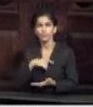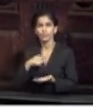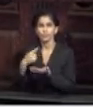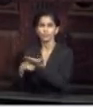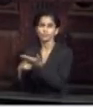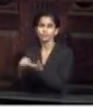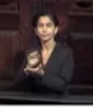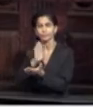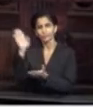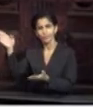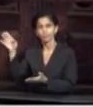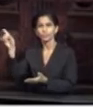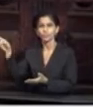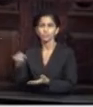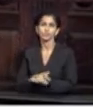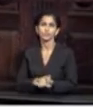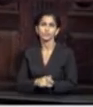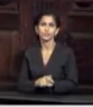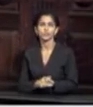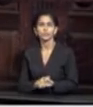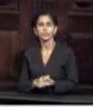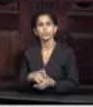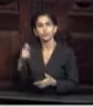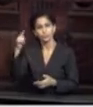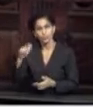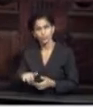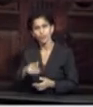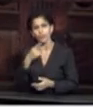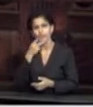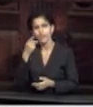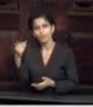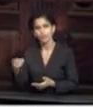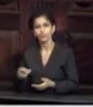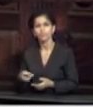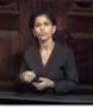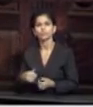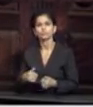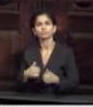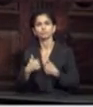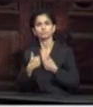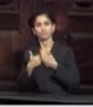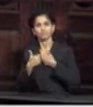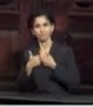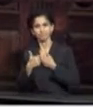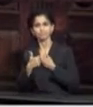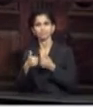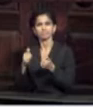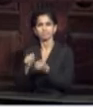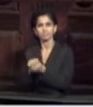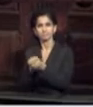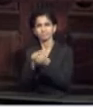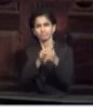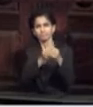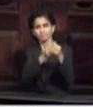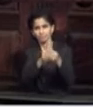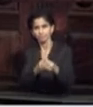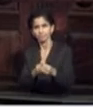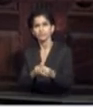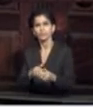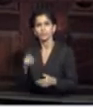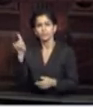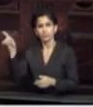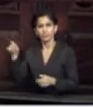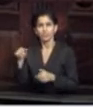no município. Mas eu quero aqui, mais uma vez, colocar todo o meu orgulho e companheirismo ao deputado federal Jean